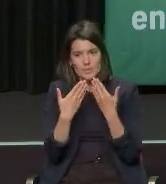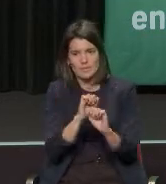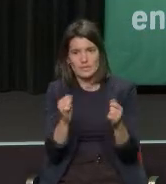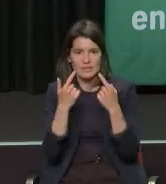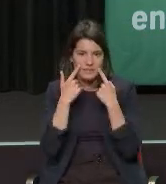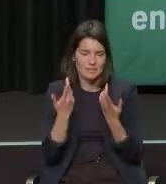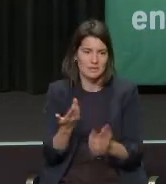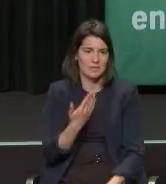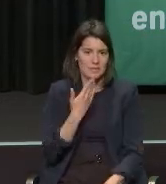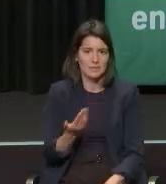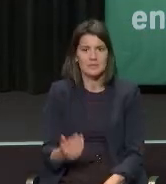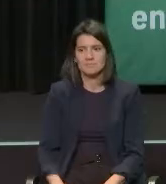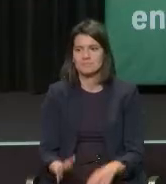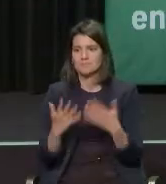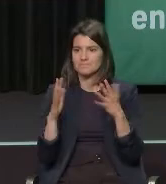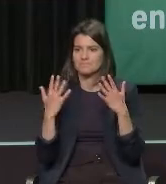atenção.